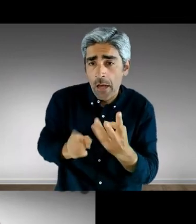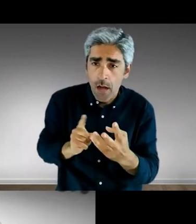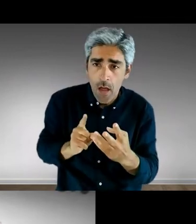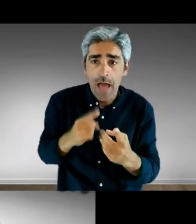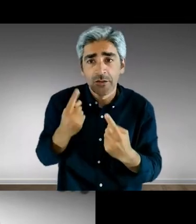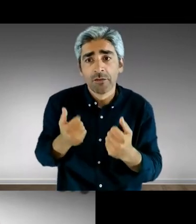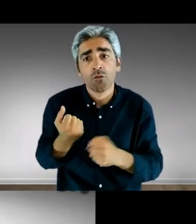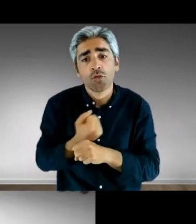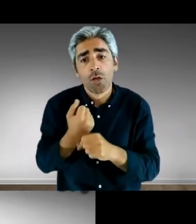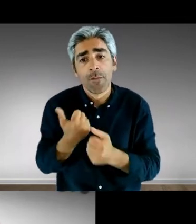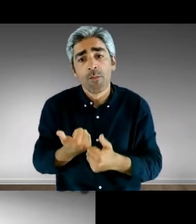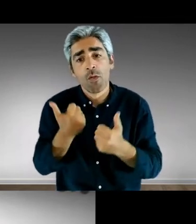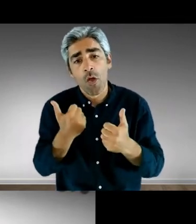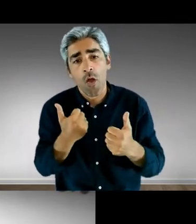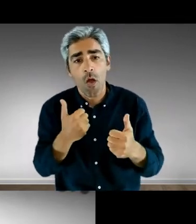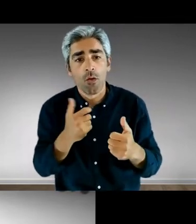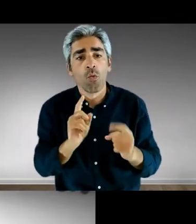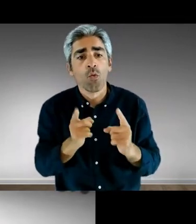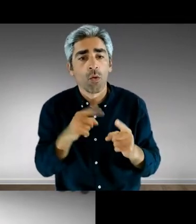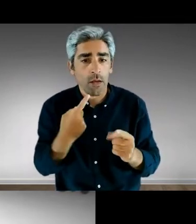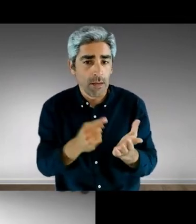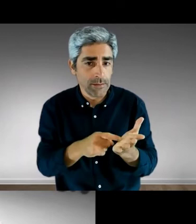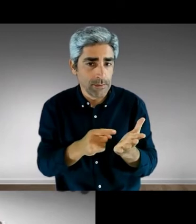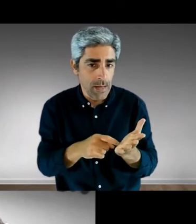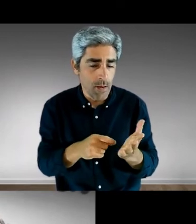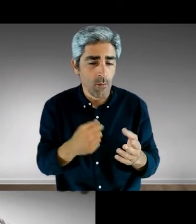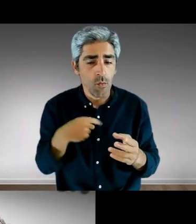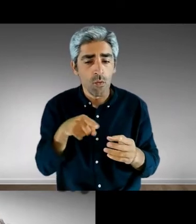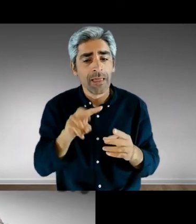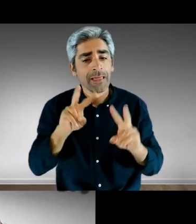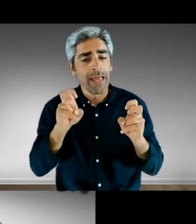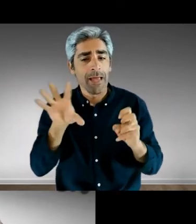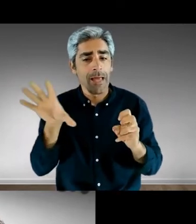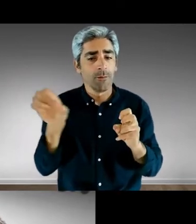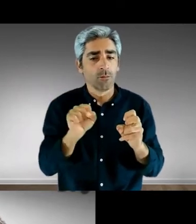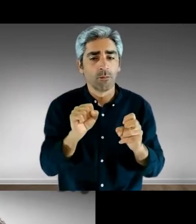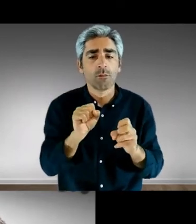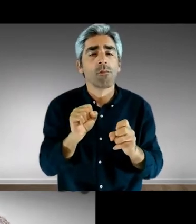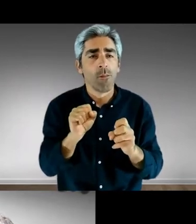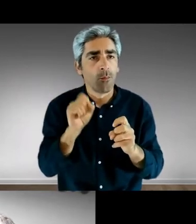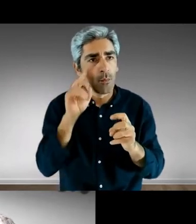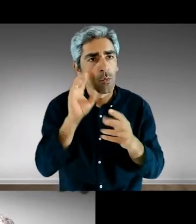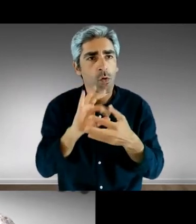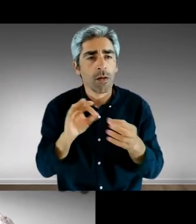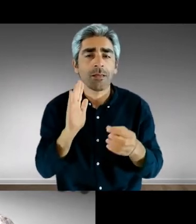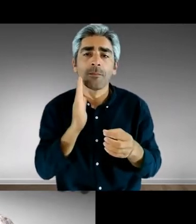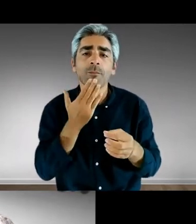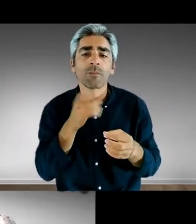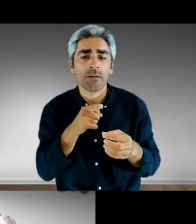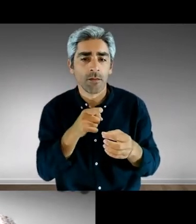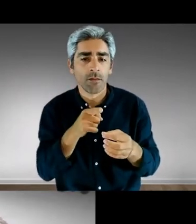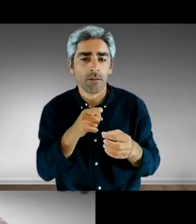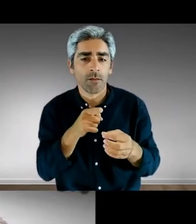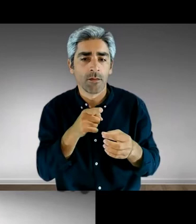que é necessário. Eu enquadro aqui esta temática não numa perspectiva de que depende unicamente